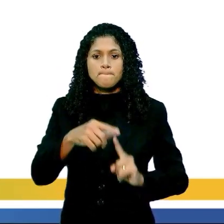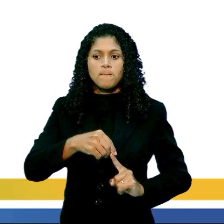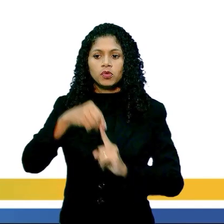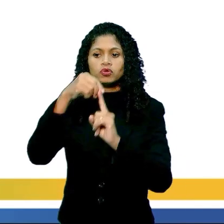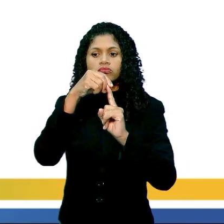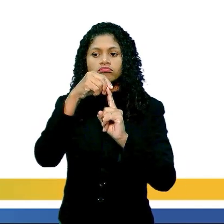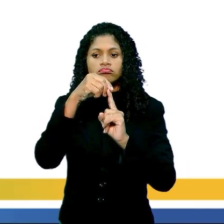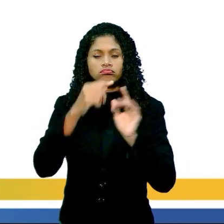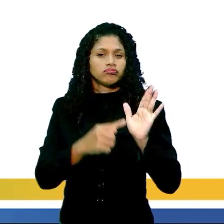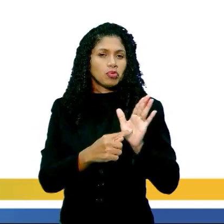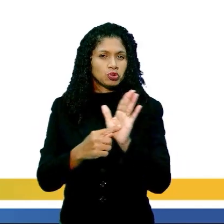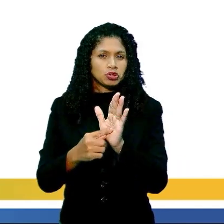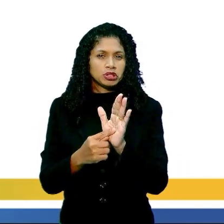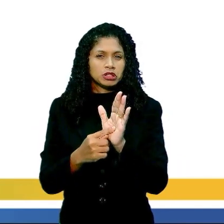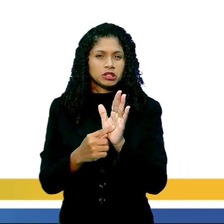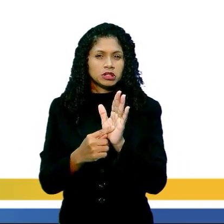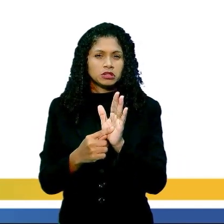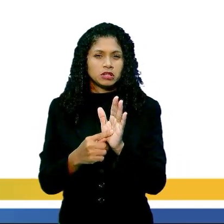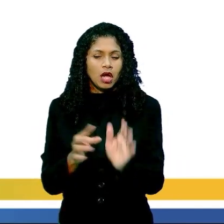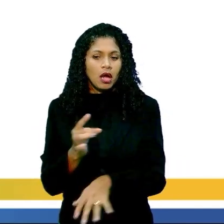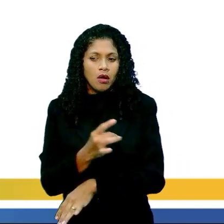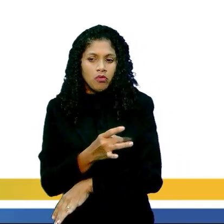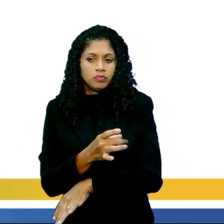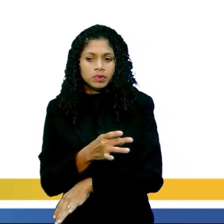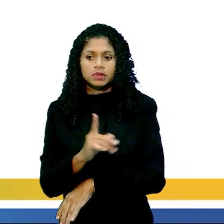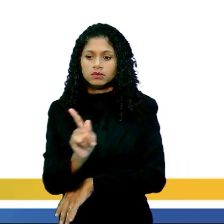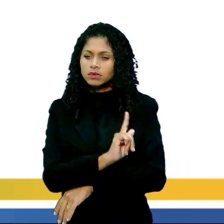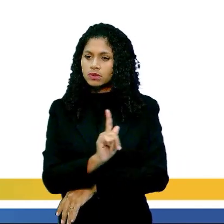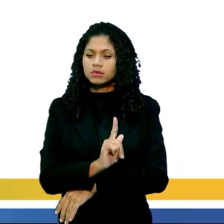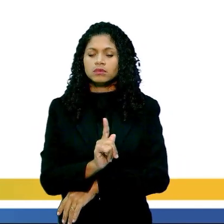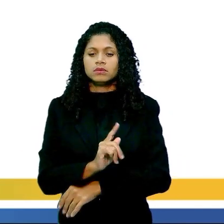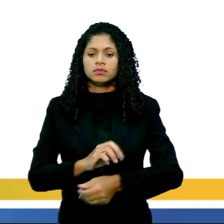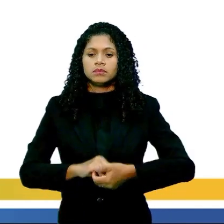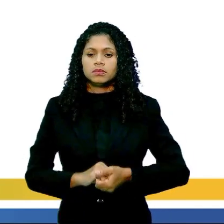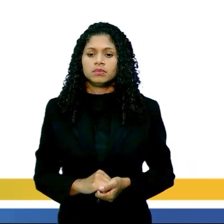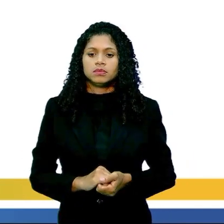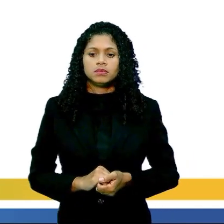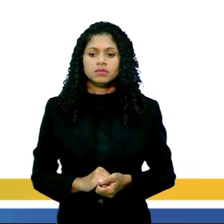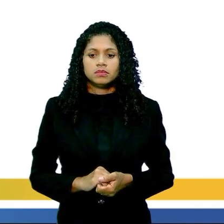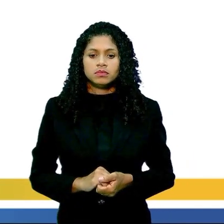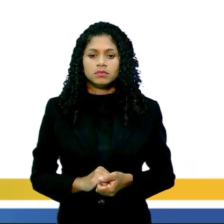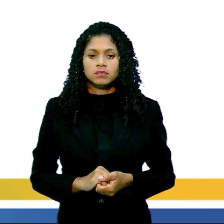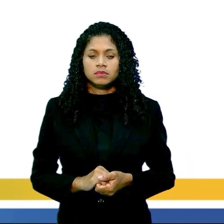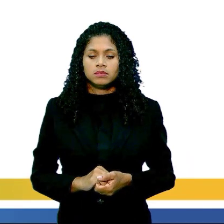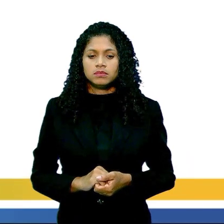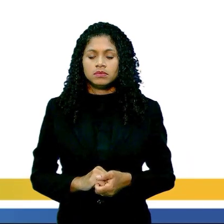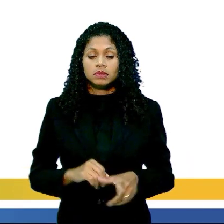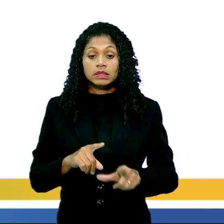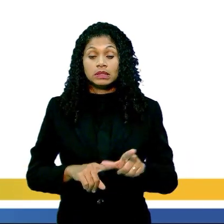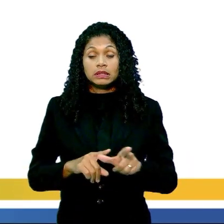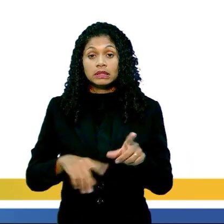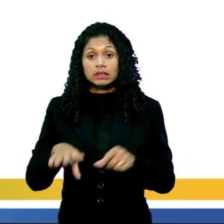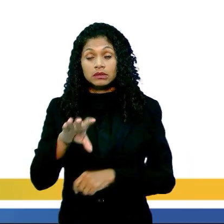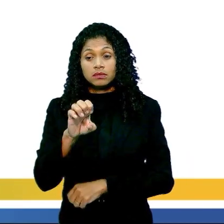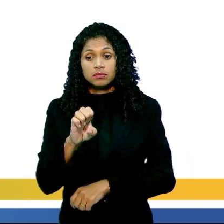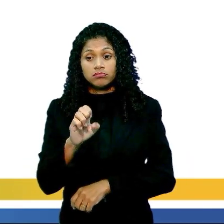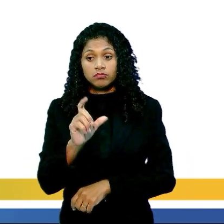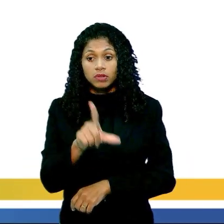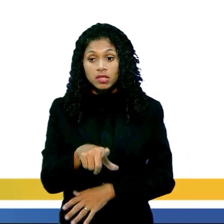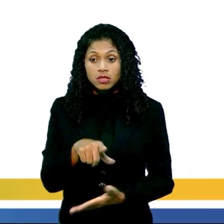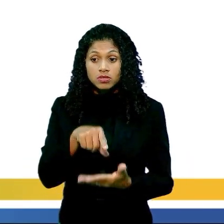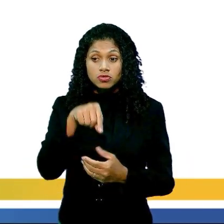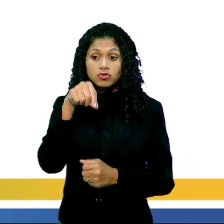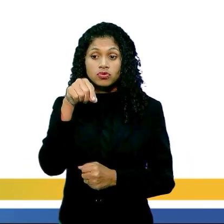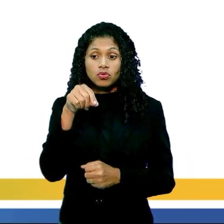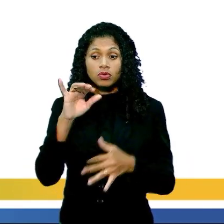E sim alguns outros sentimentos que a escrita desperta na autora. E na letra E, escolhas que